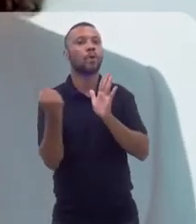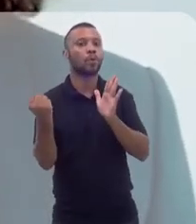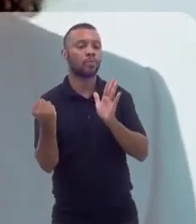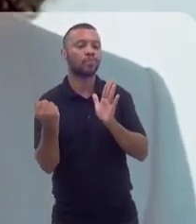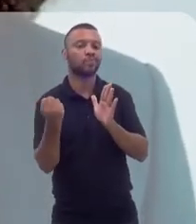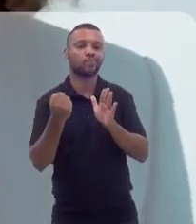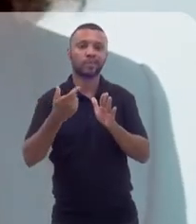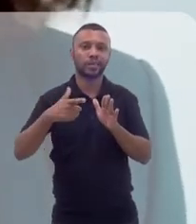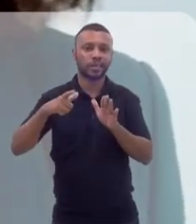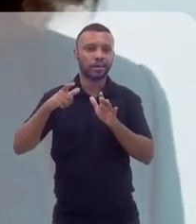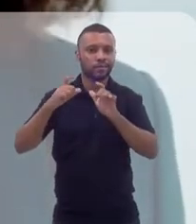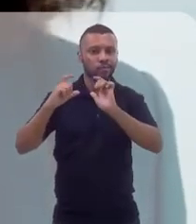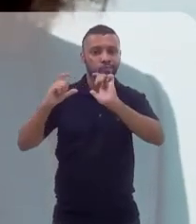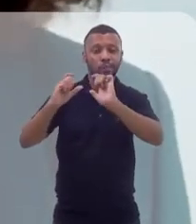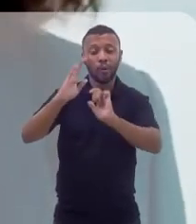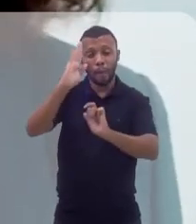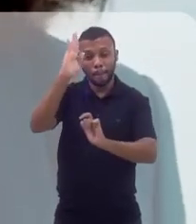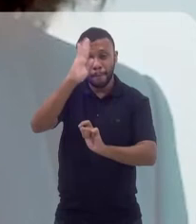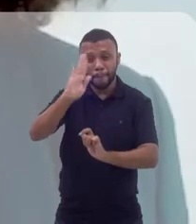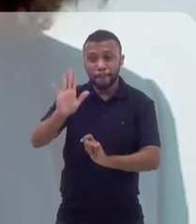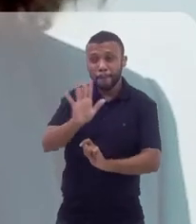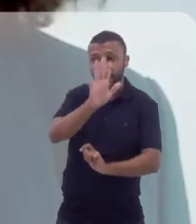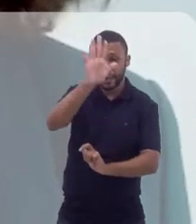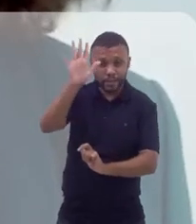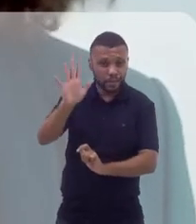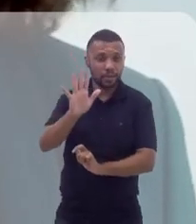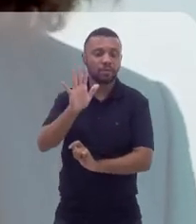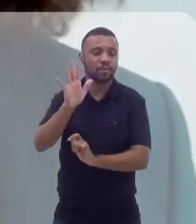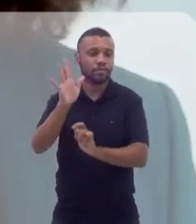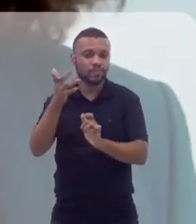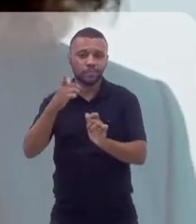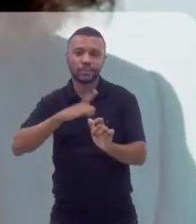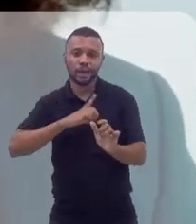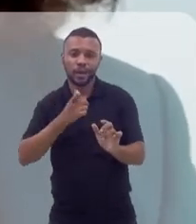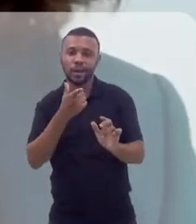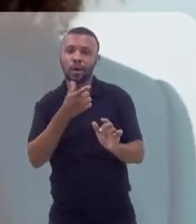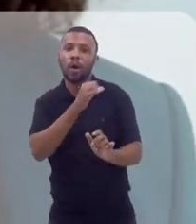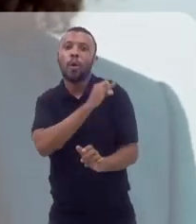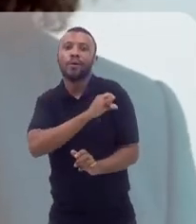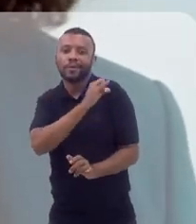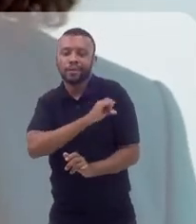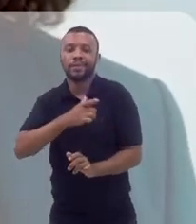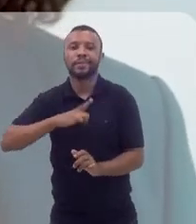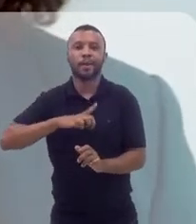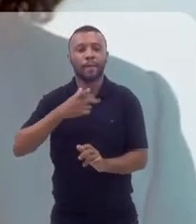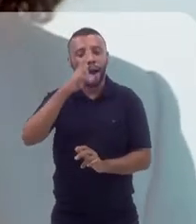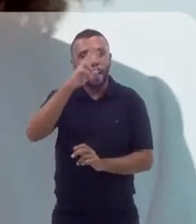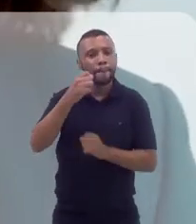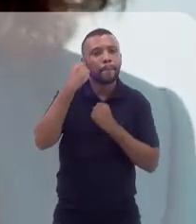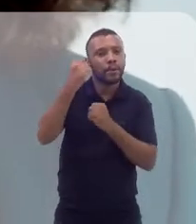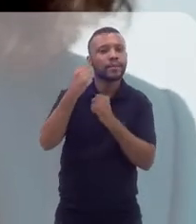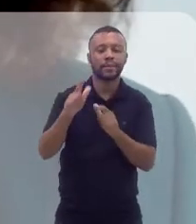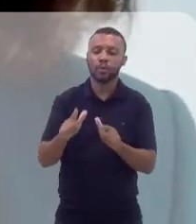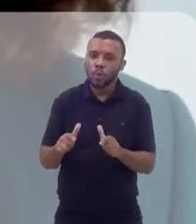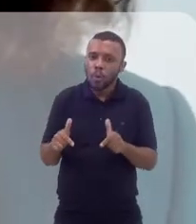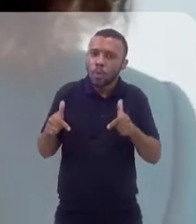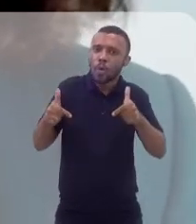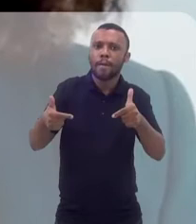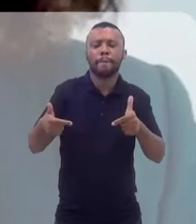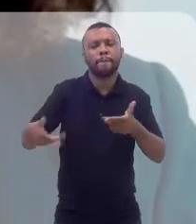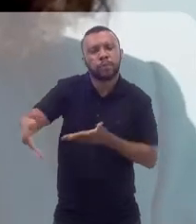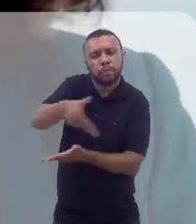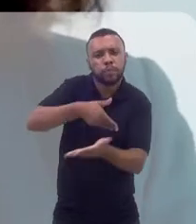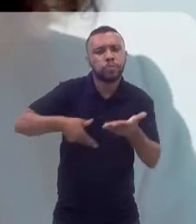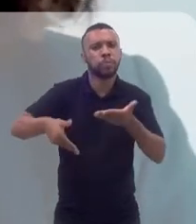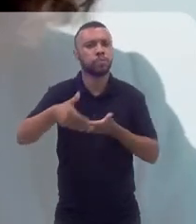já se consolidou e que, na verdade, é uma marca Brasil, como você mesmo falou, está lá nas hashtags, e o Rio de Janeiro tem uma potência de impulsionar isso.